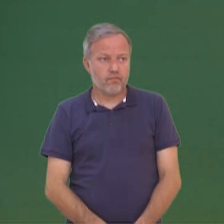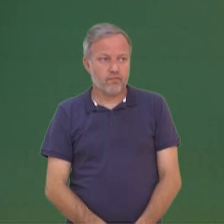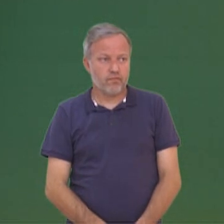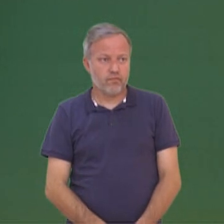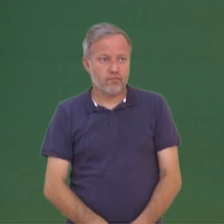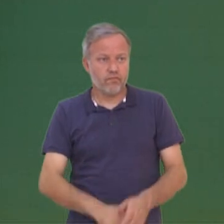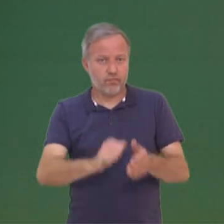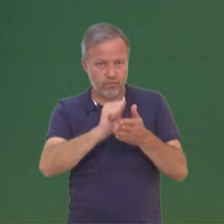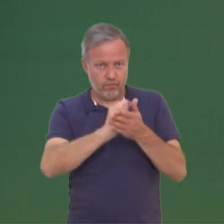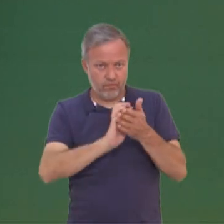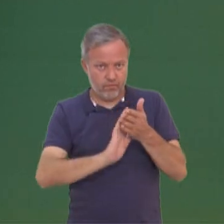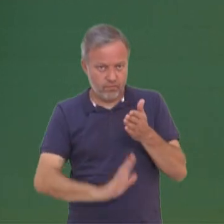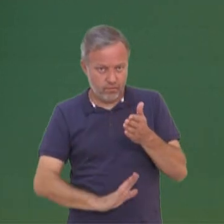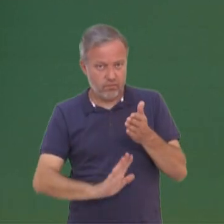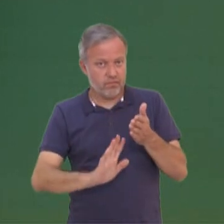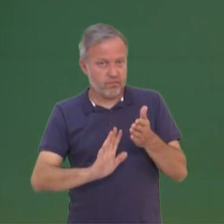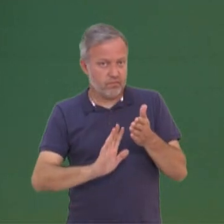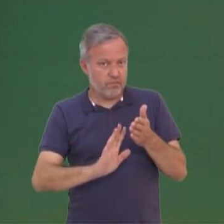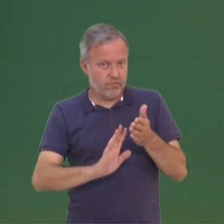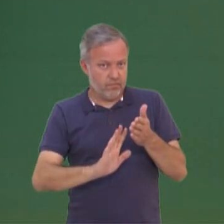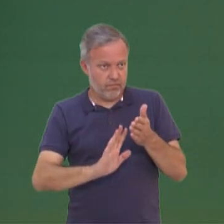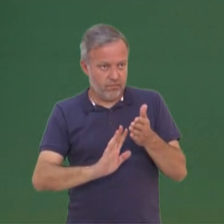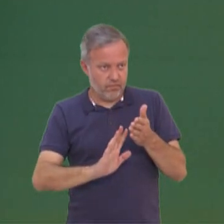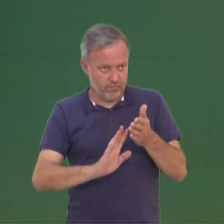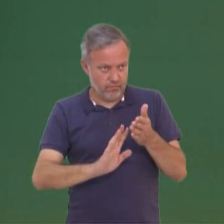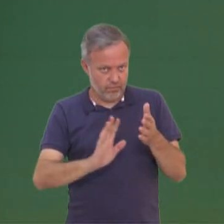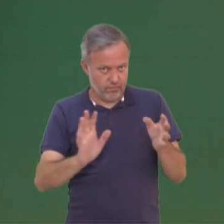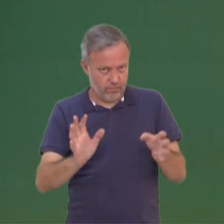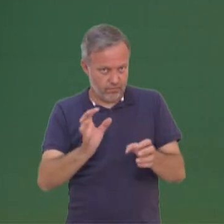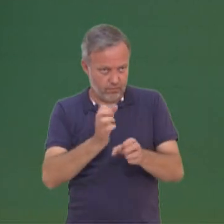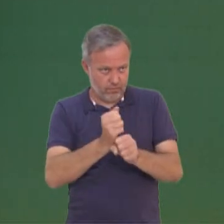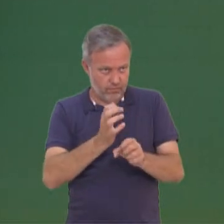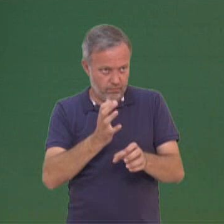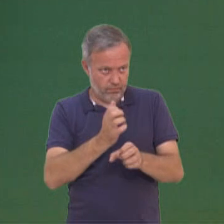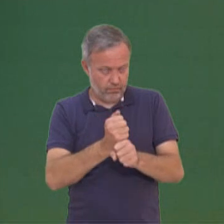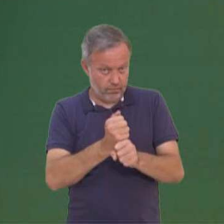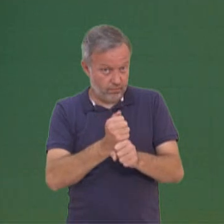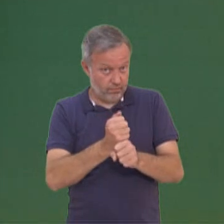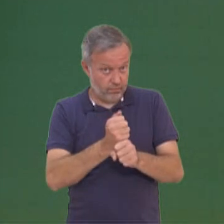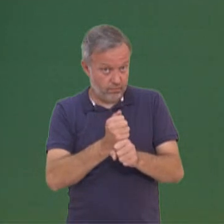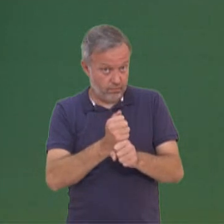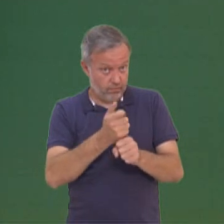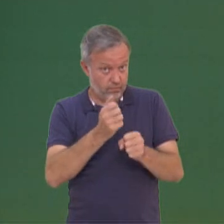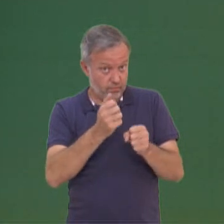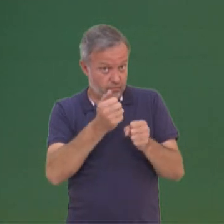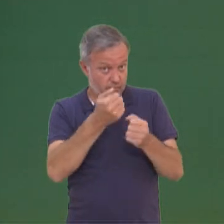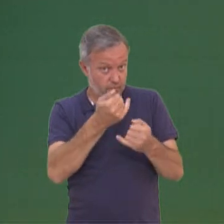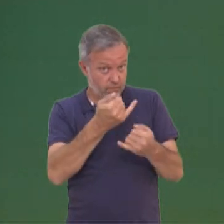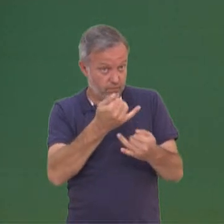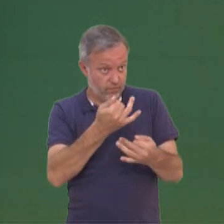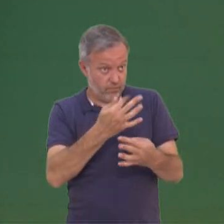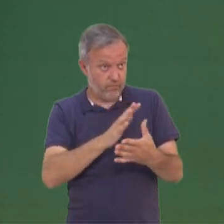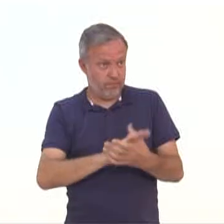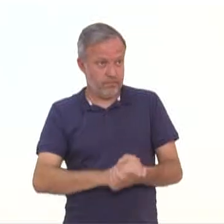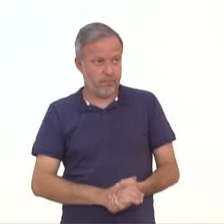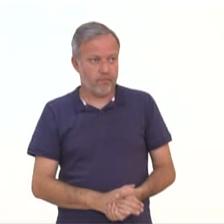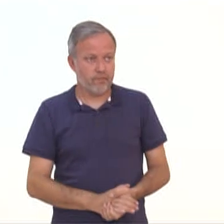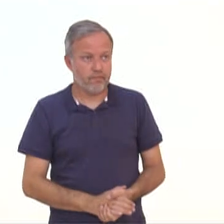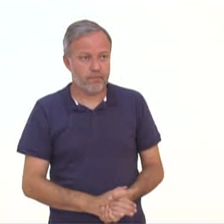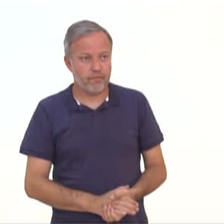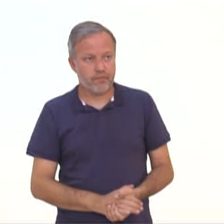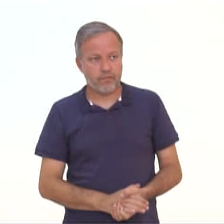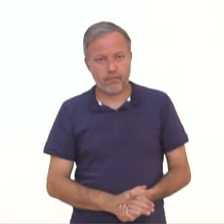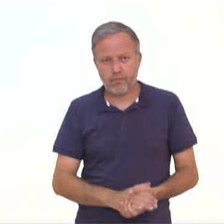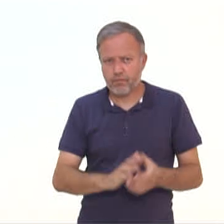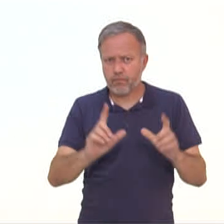De novo, exercício. Esse exercício é de somatória. Eu vou explicar ele bem detalhadamente. Presta atenção. Que